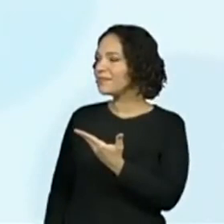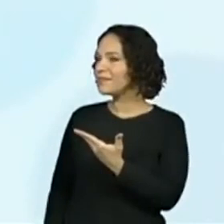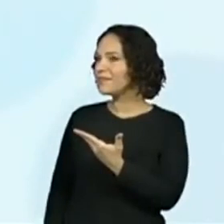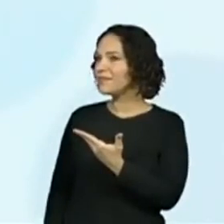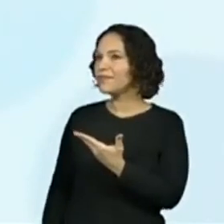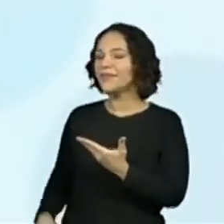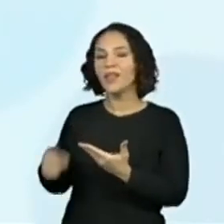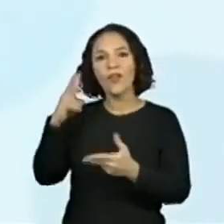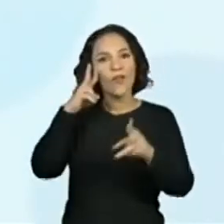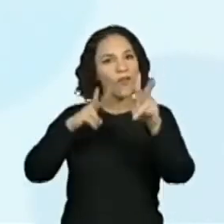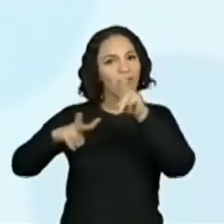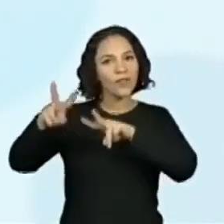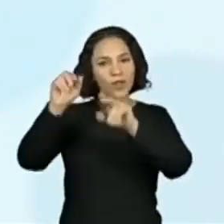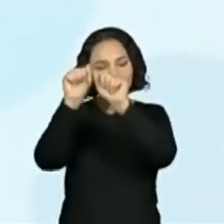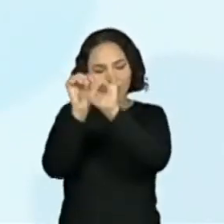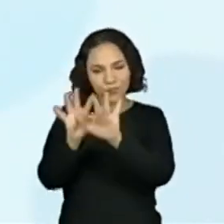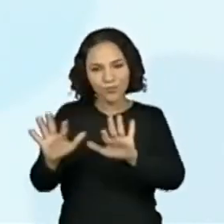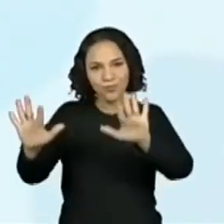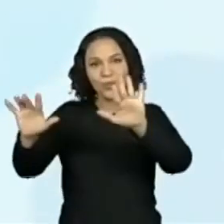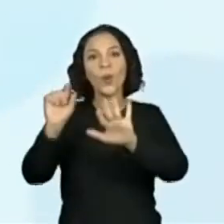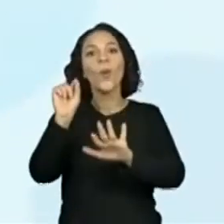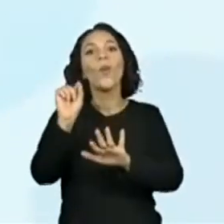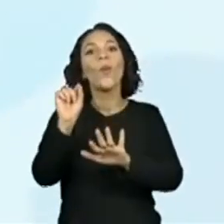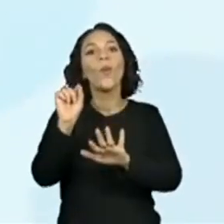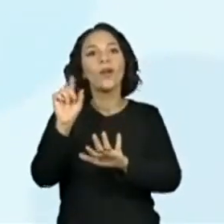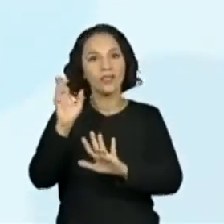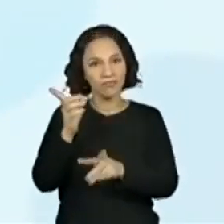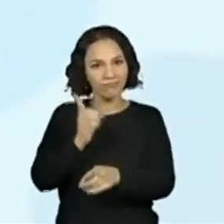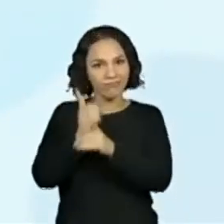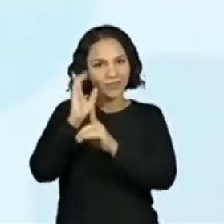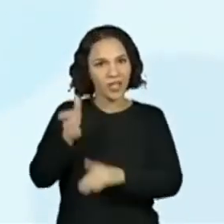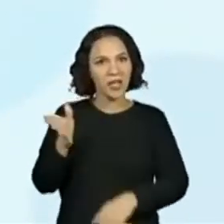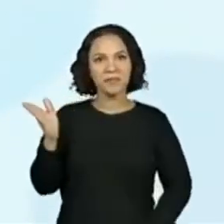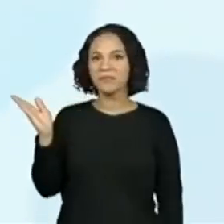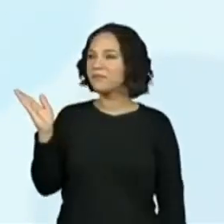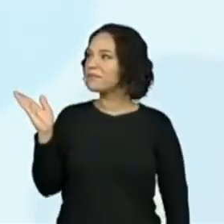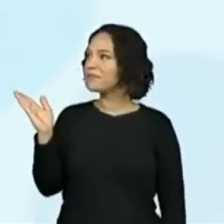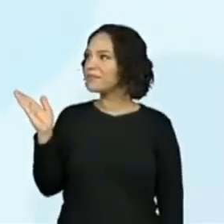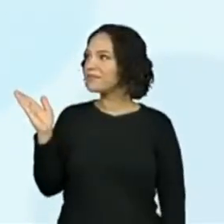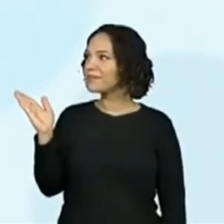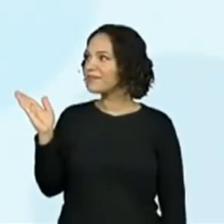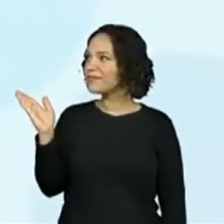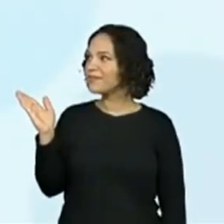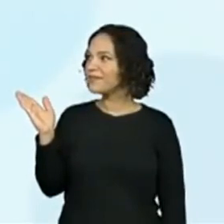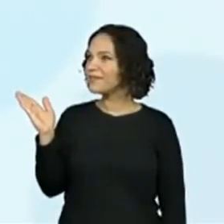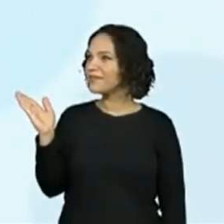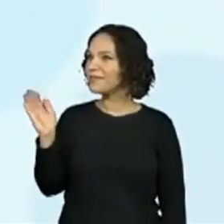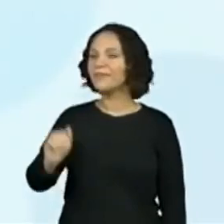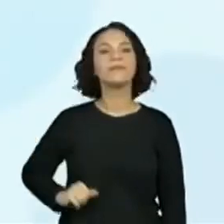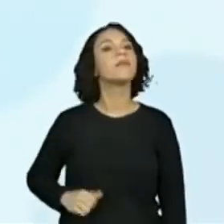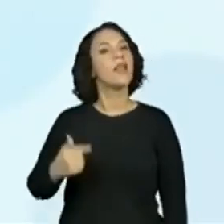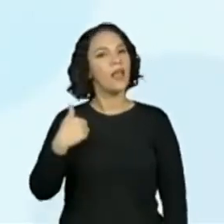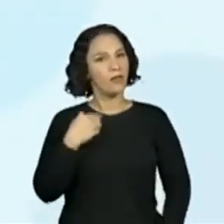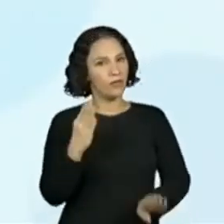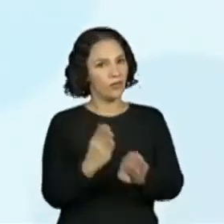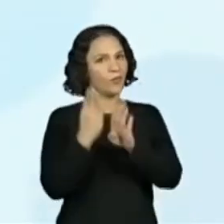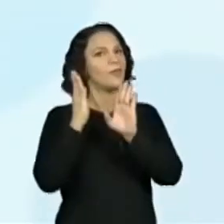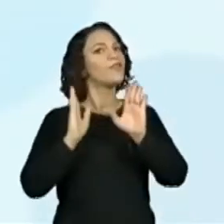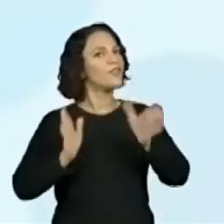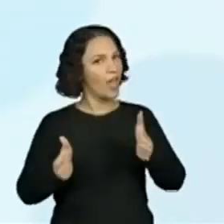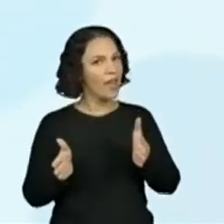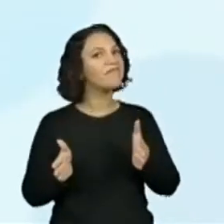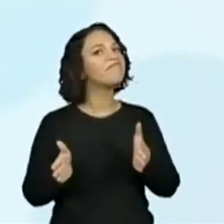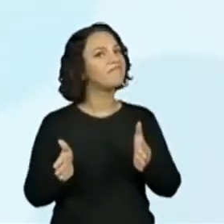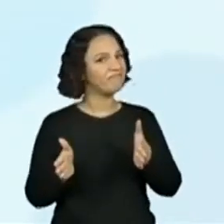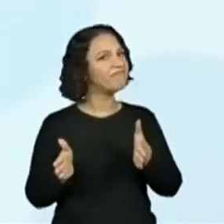Olha lá. Já descobriram qual é? Qual é a imagem? Qual é a brincadeira? Eu já descobri. Você já